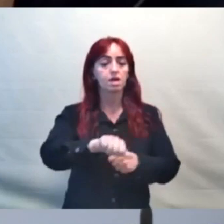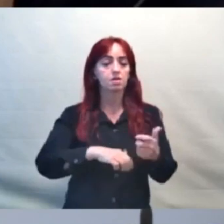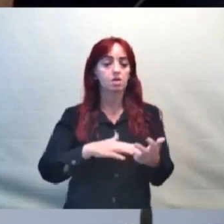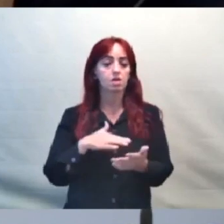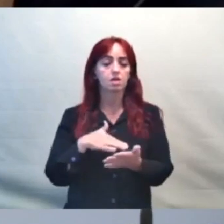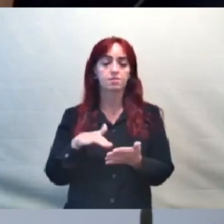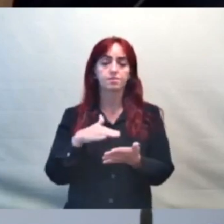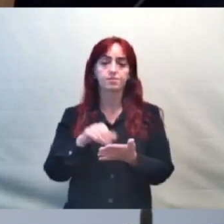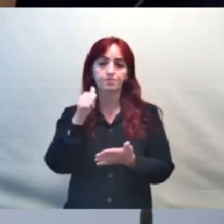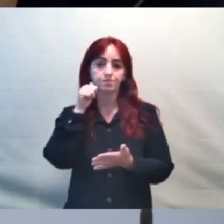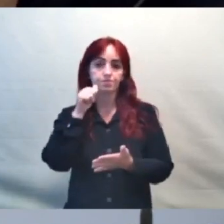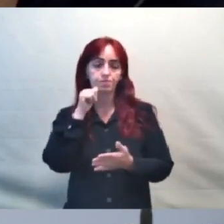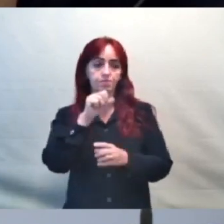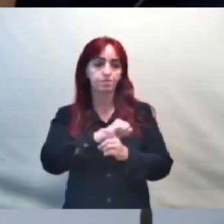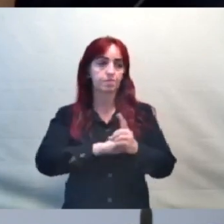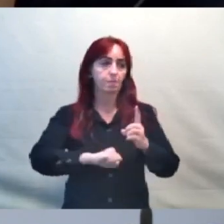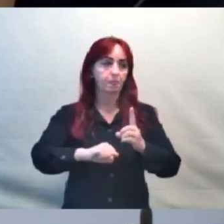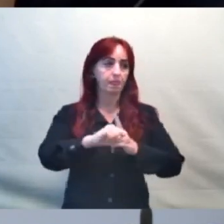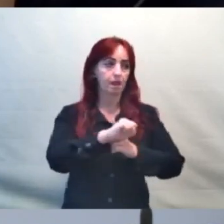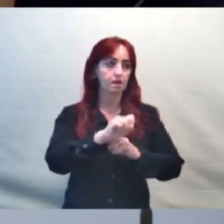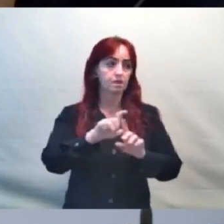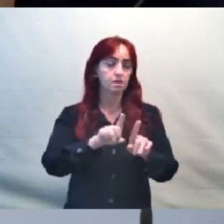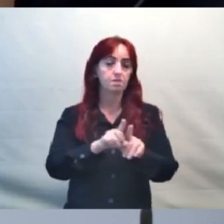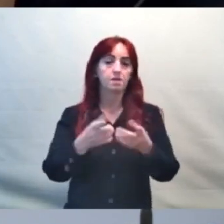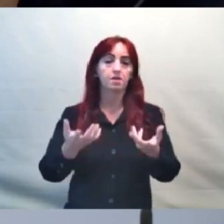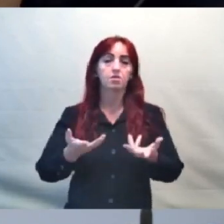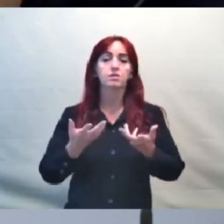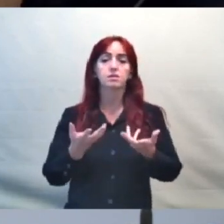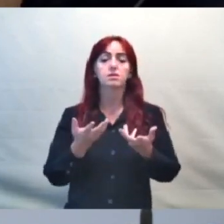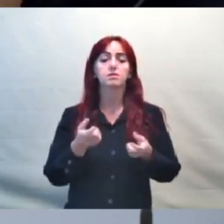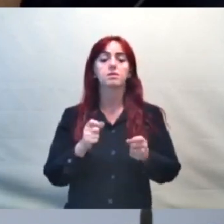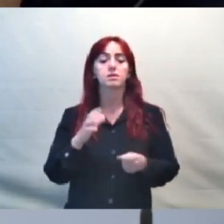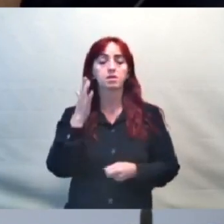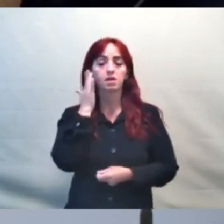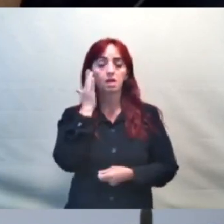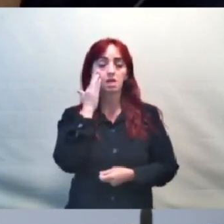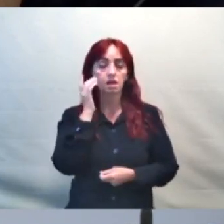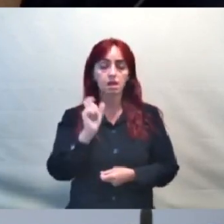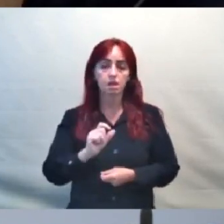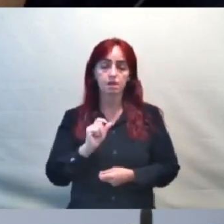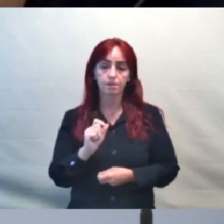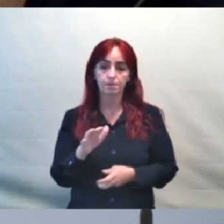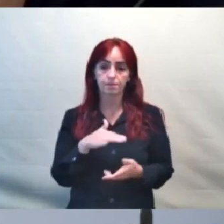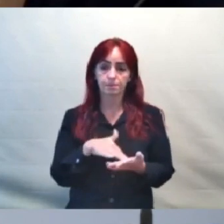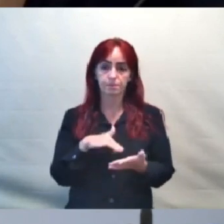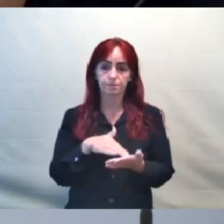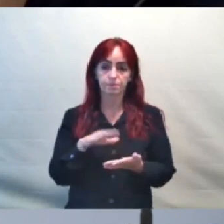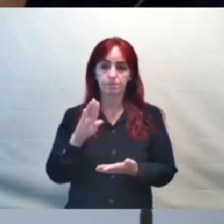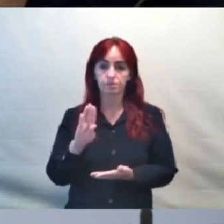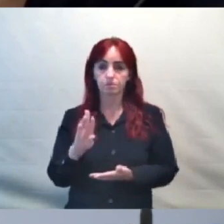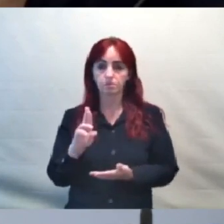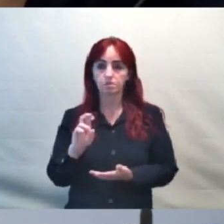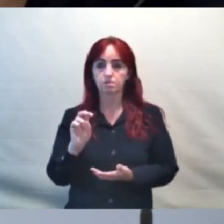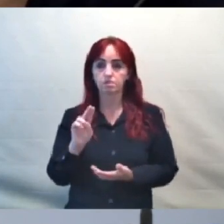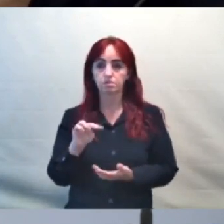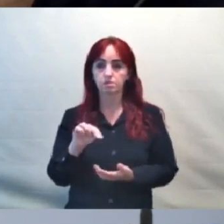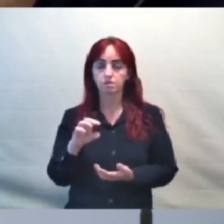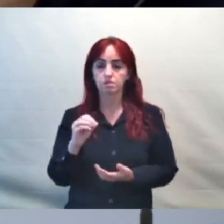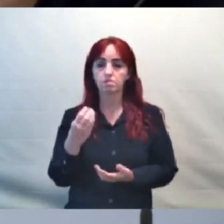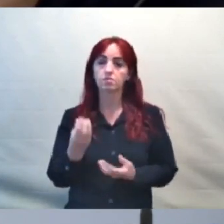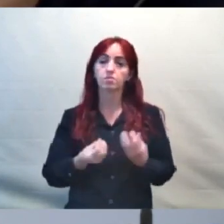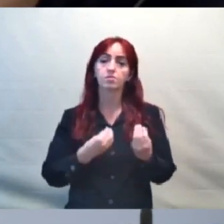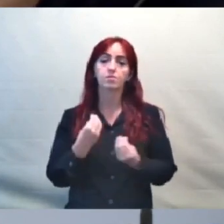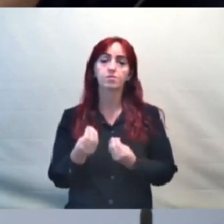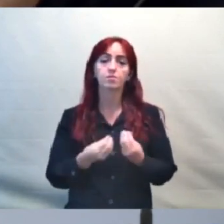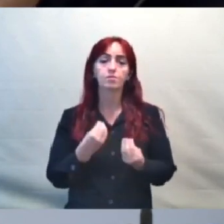Social. Eu gostaria de entender, vereador, secretário Bruno, como que está sendo gerido dentro do prisma do orçamento,